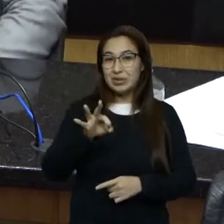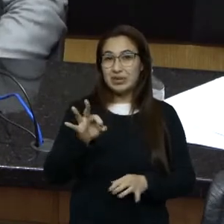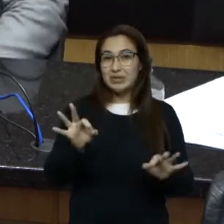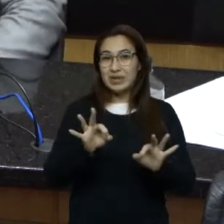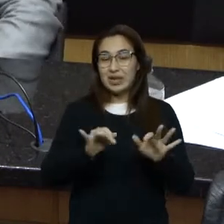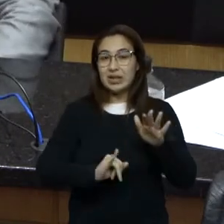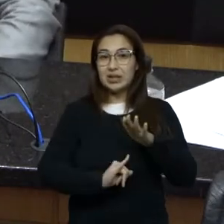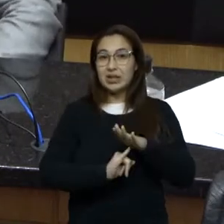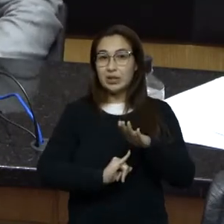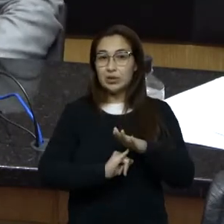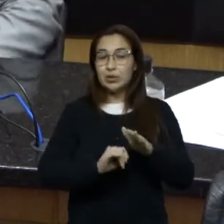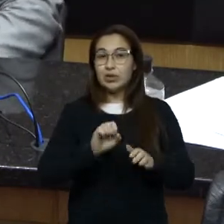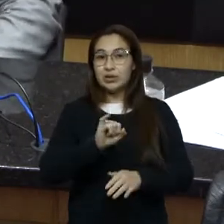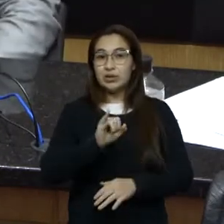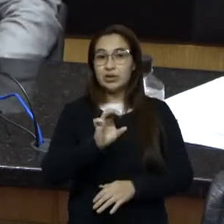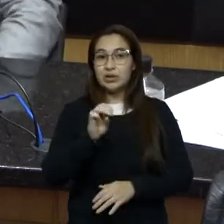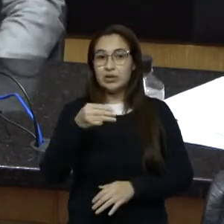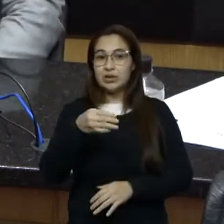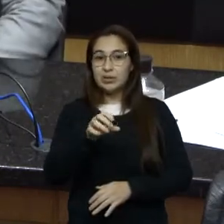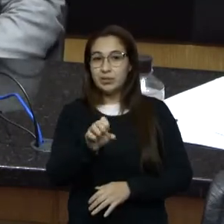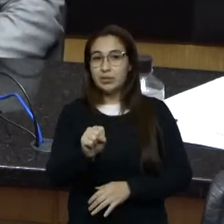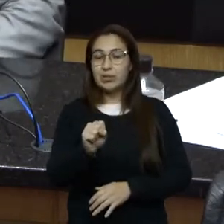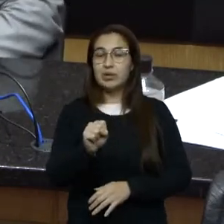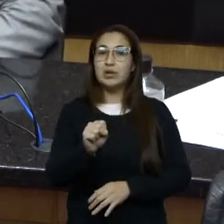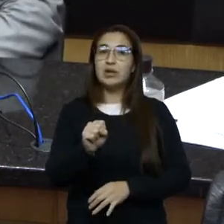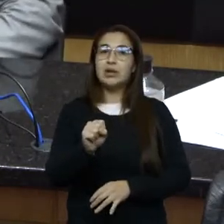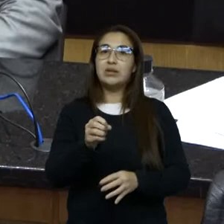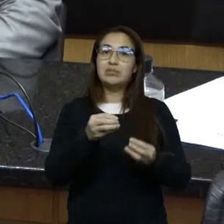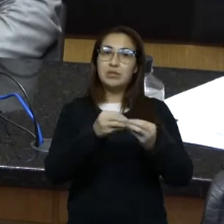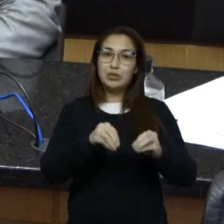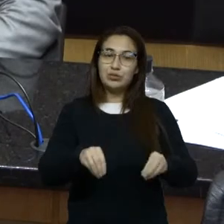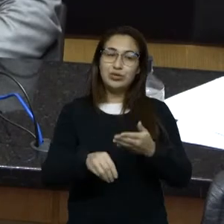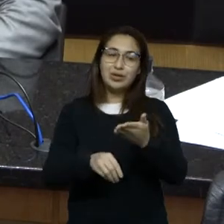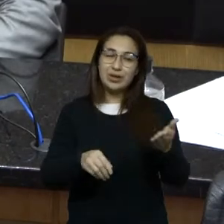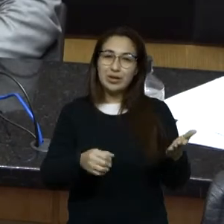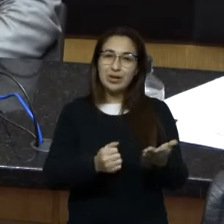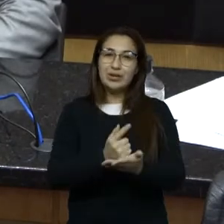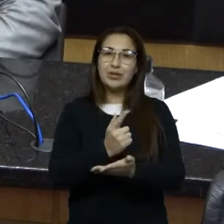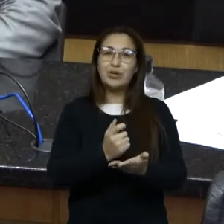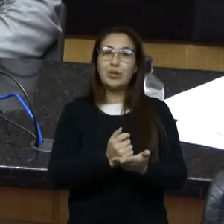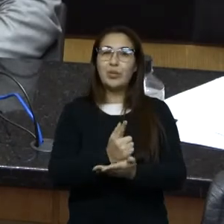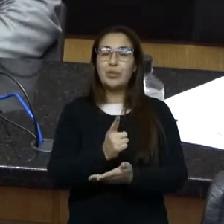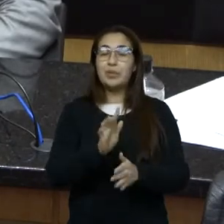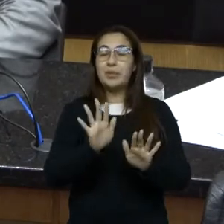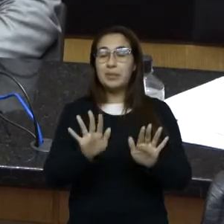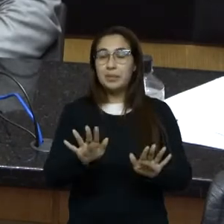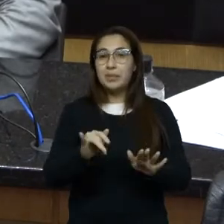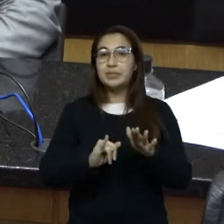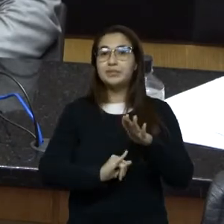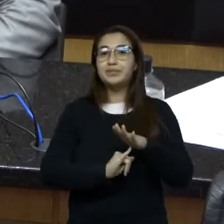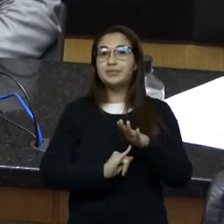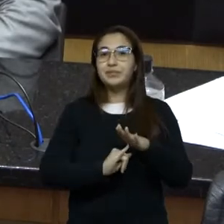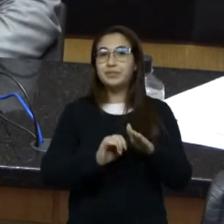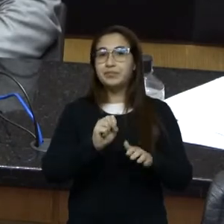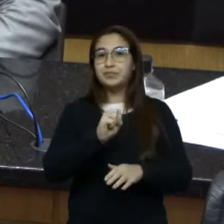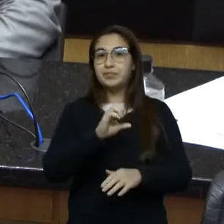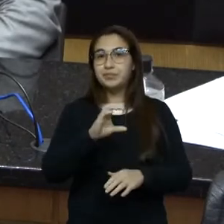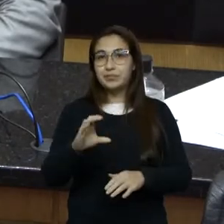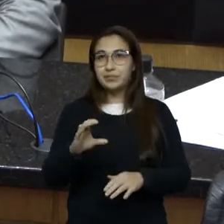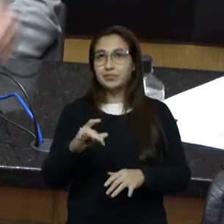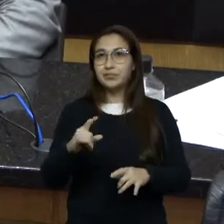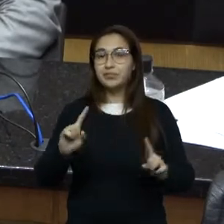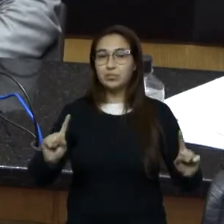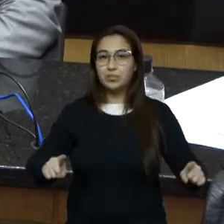a indústria o ICMS pode ser atualizado por consumidor final a massa indústria Catarinense Deixa de ser competitiva em relação